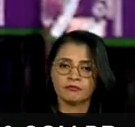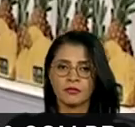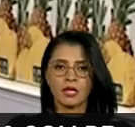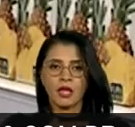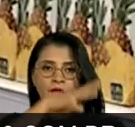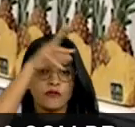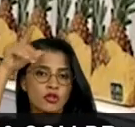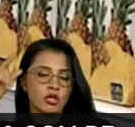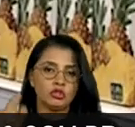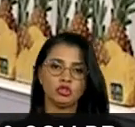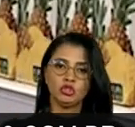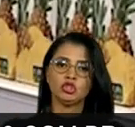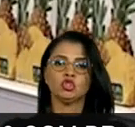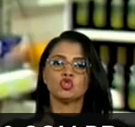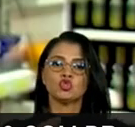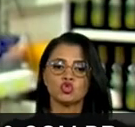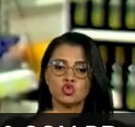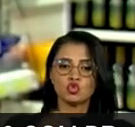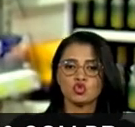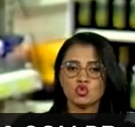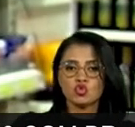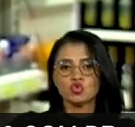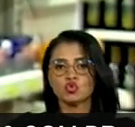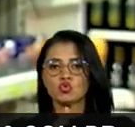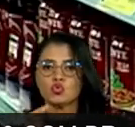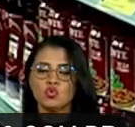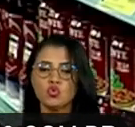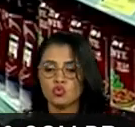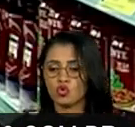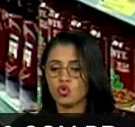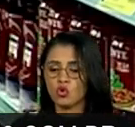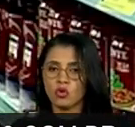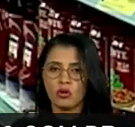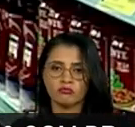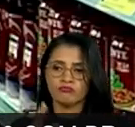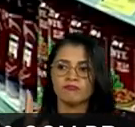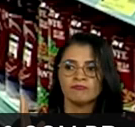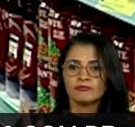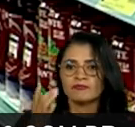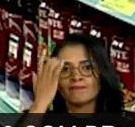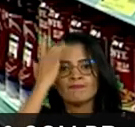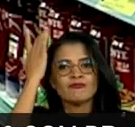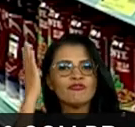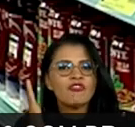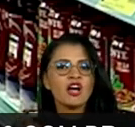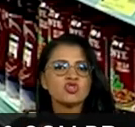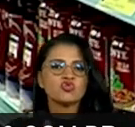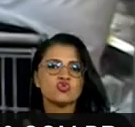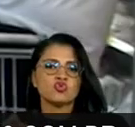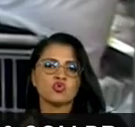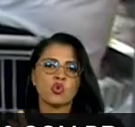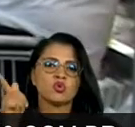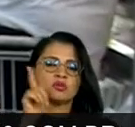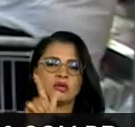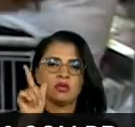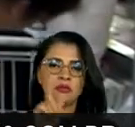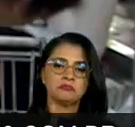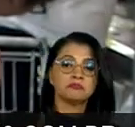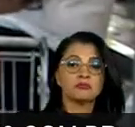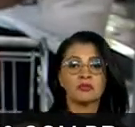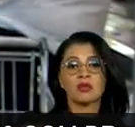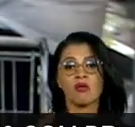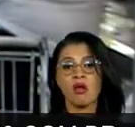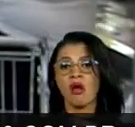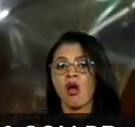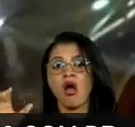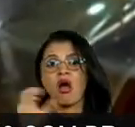refrigerantes, sucos de caixinha, chocolates. Facilmente encontrados em supermercados, são opções práticas